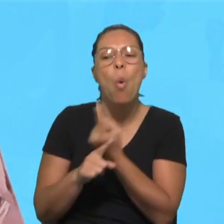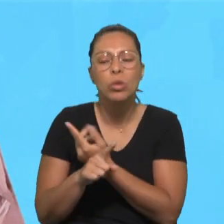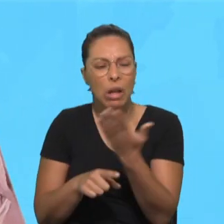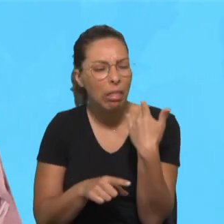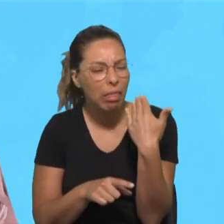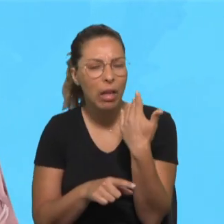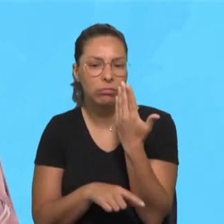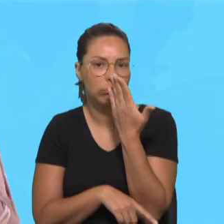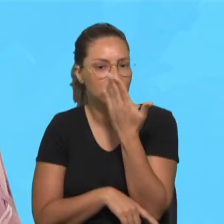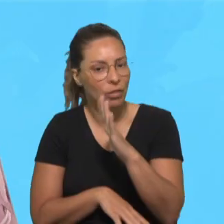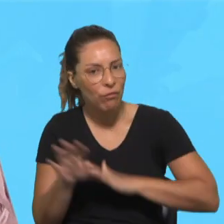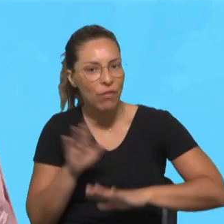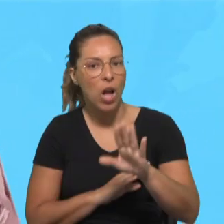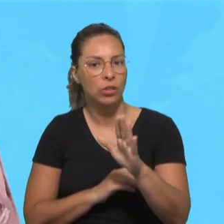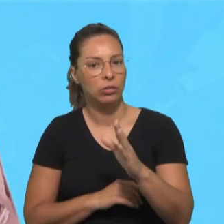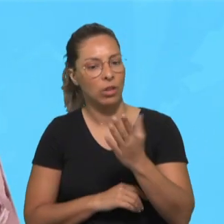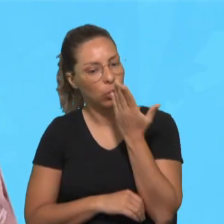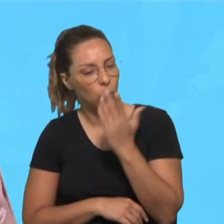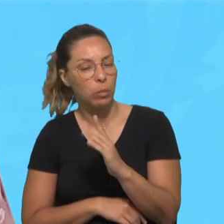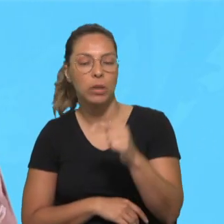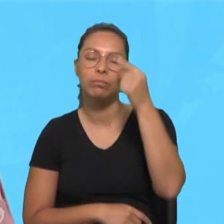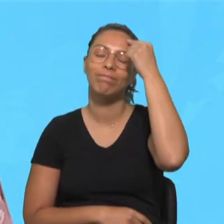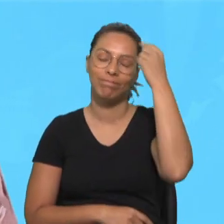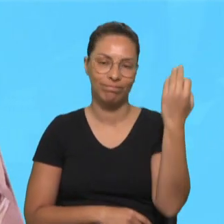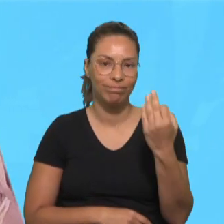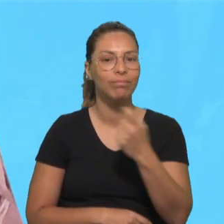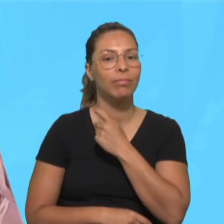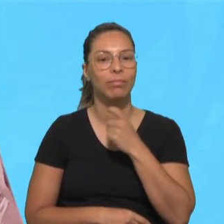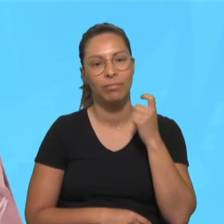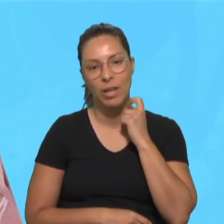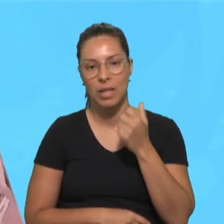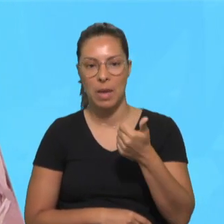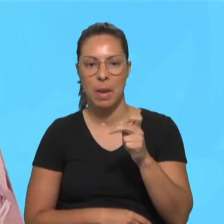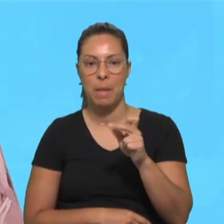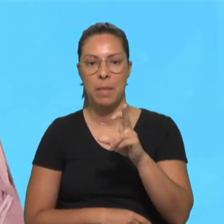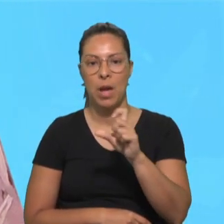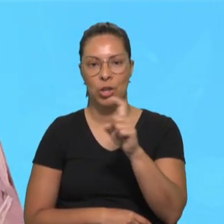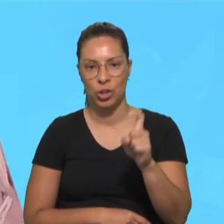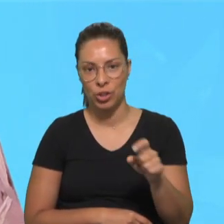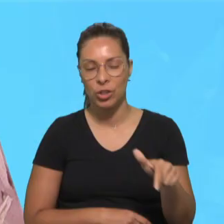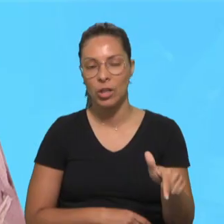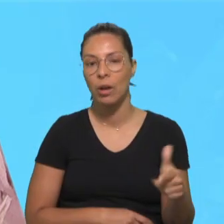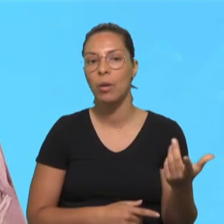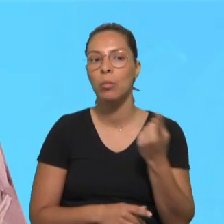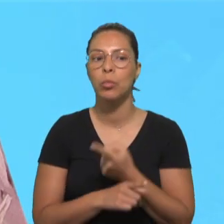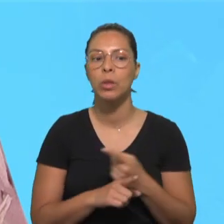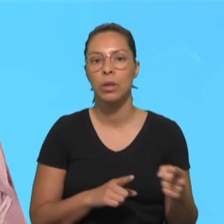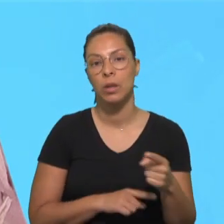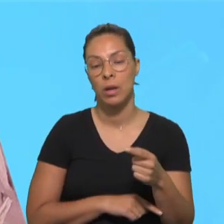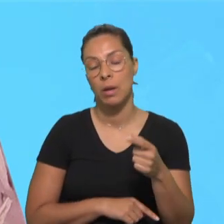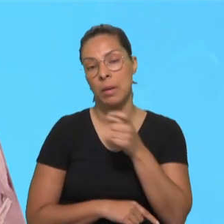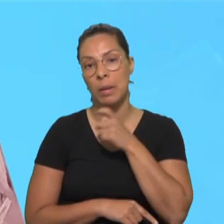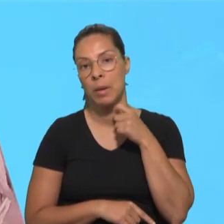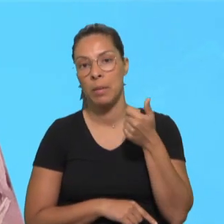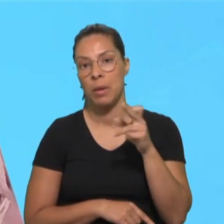testemunho. E aqui eu pensava no Padre Brás também e fazia quase que esta analogia de facto, Padre Brás que viveu